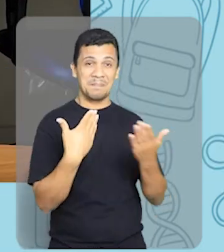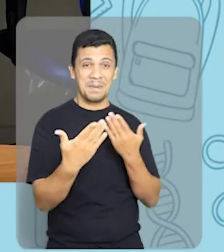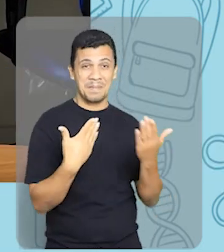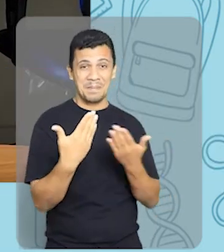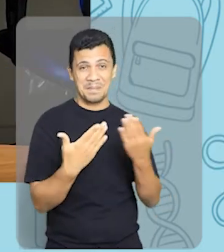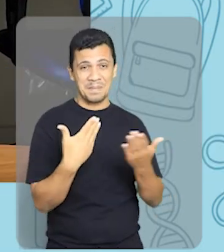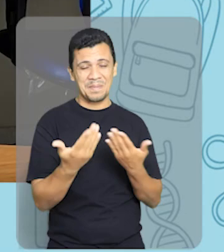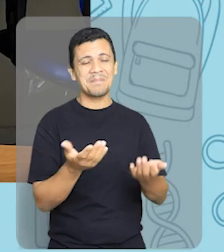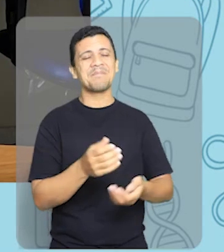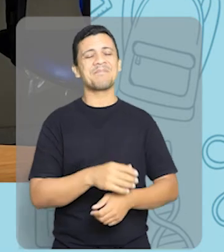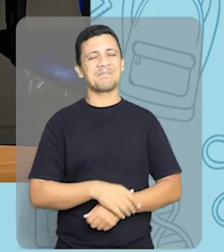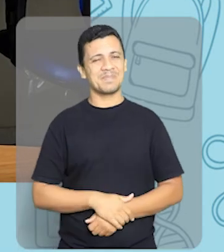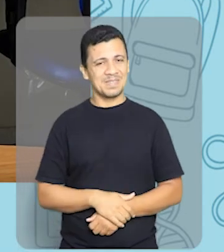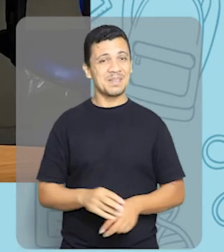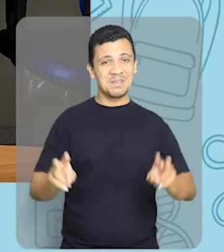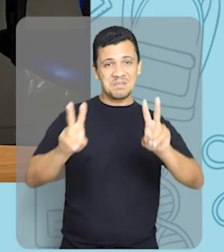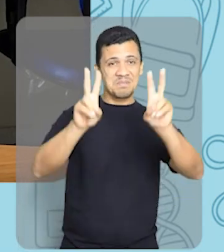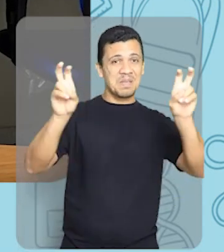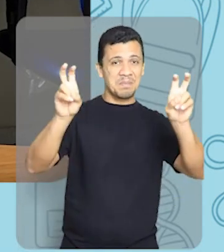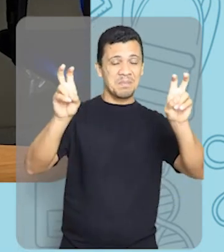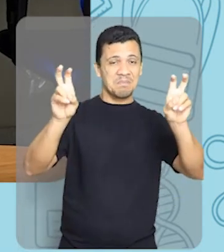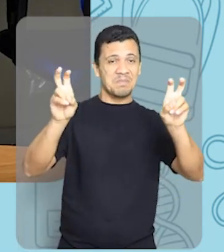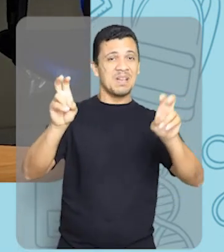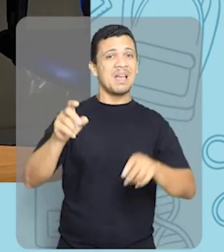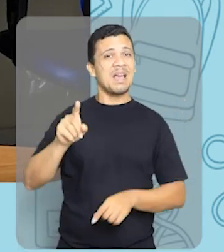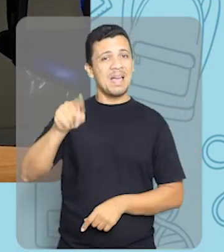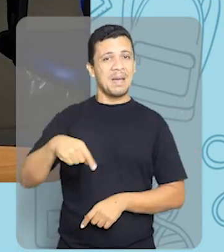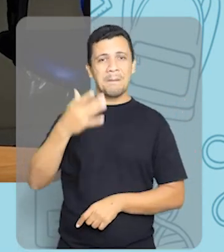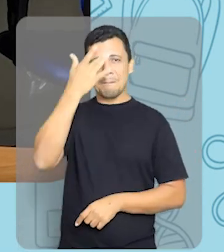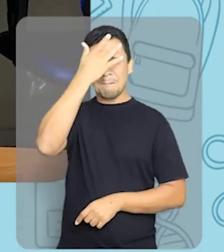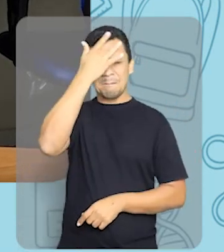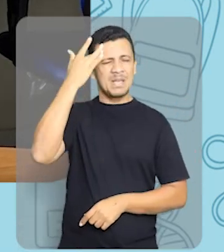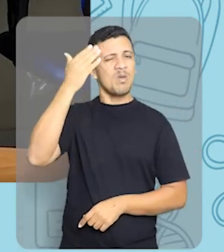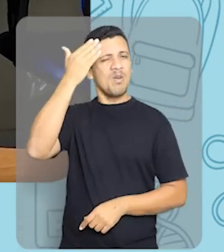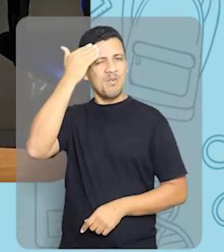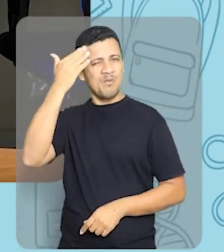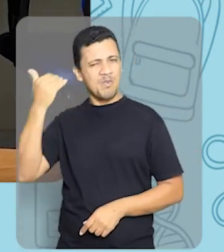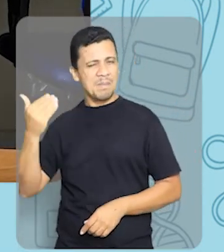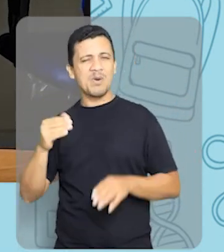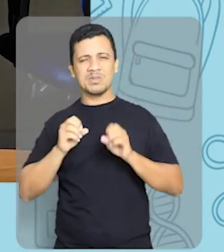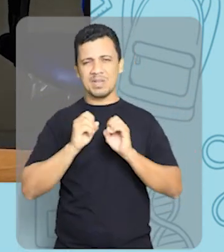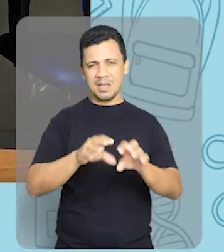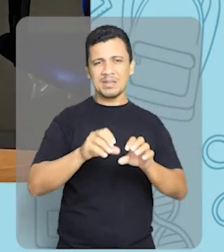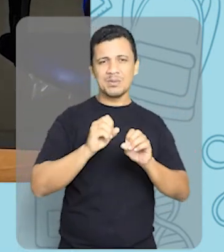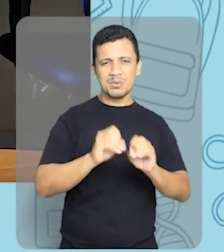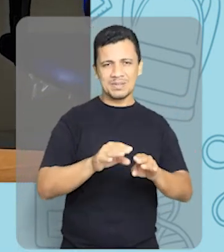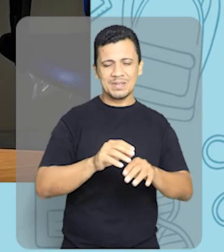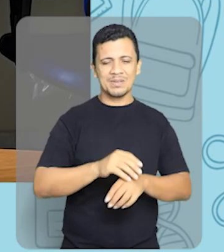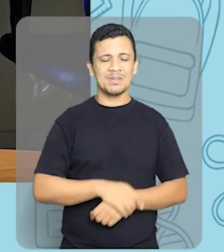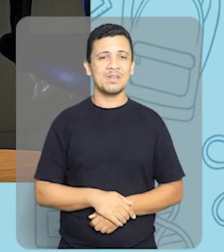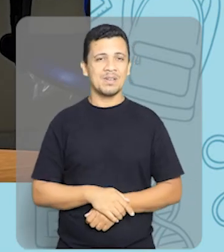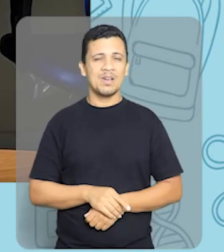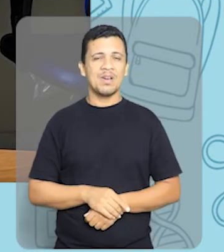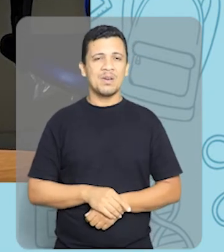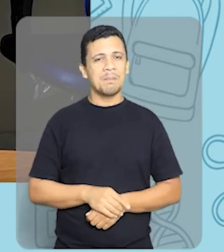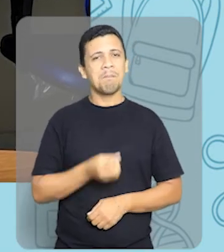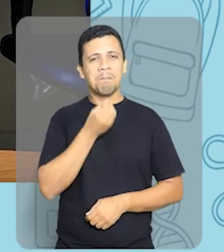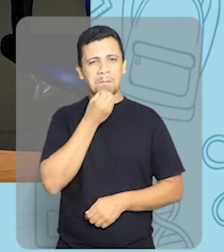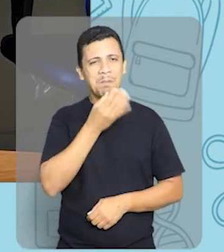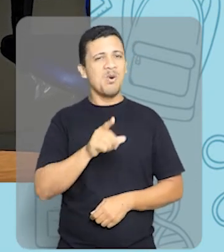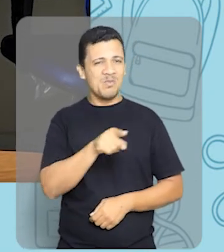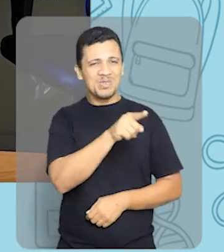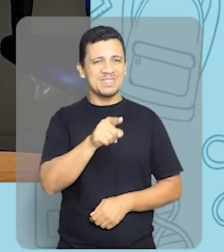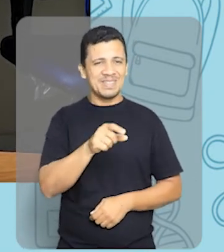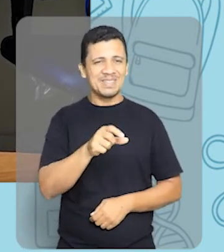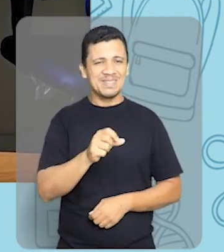papo, né, sobre grandes personalidades, grandes nomes da educação. E vocês, que bom, né, comemorando